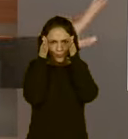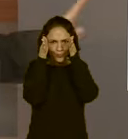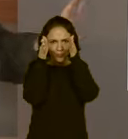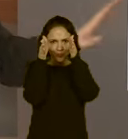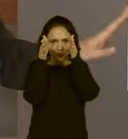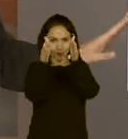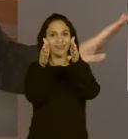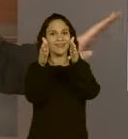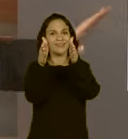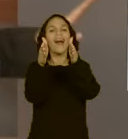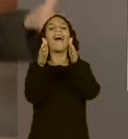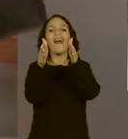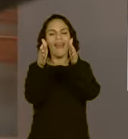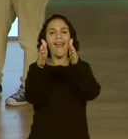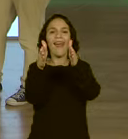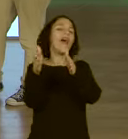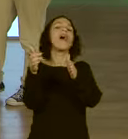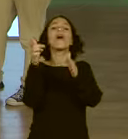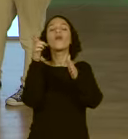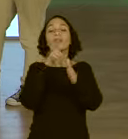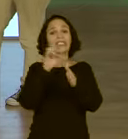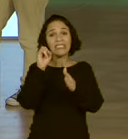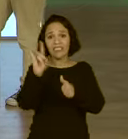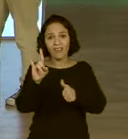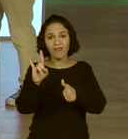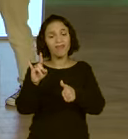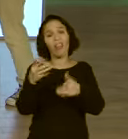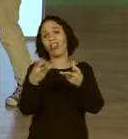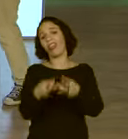o caldo desanda. Né?